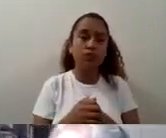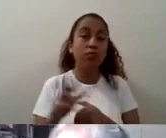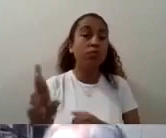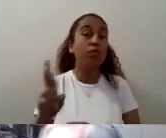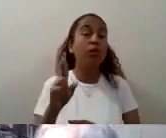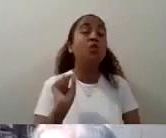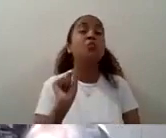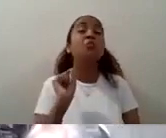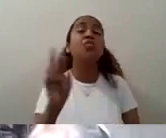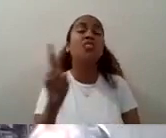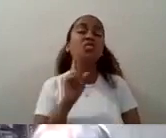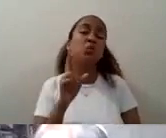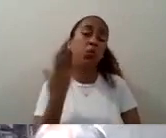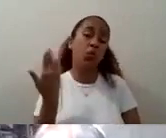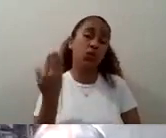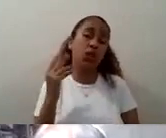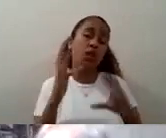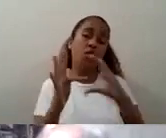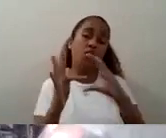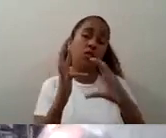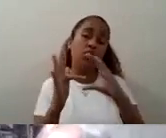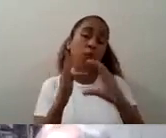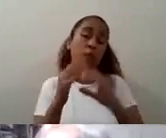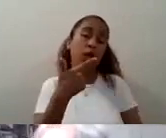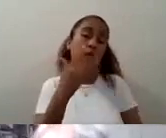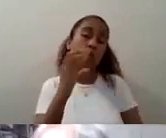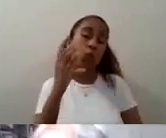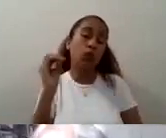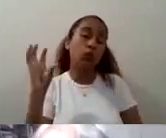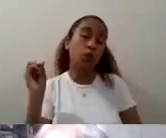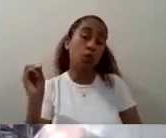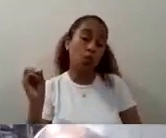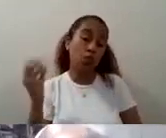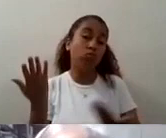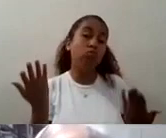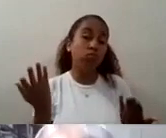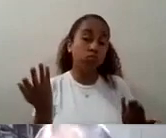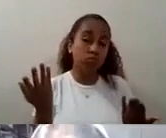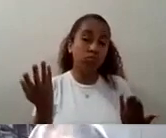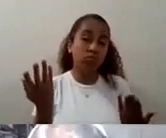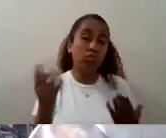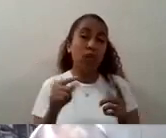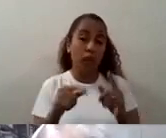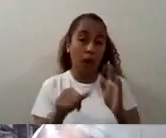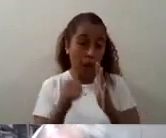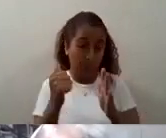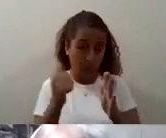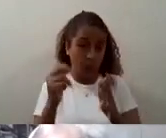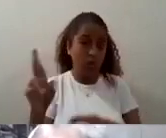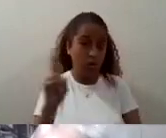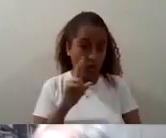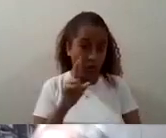Quais foram os resultados da CFE 2000, do ano 2000? Um dos resultados foram